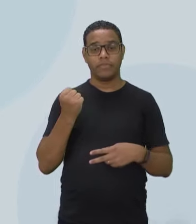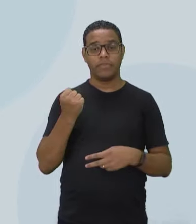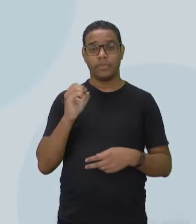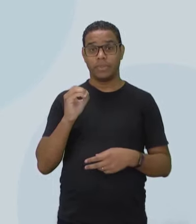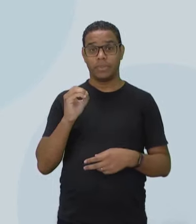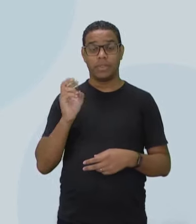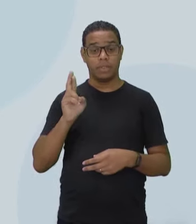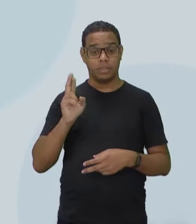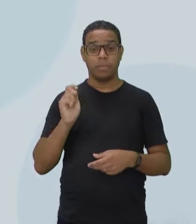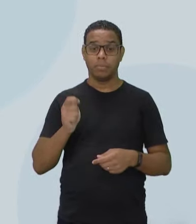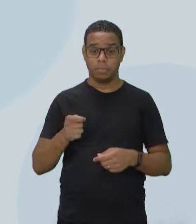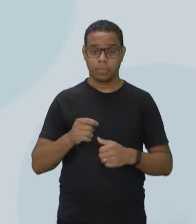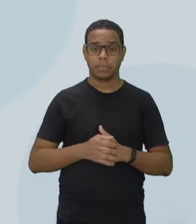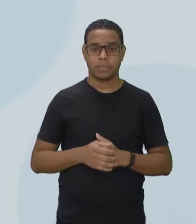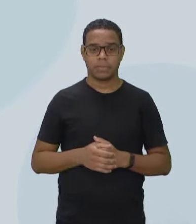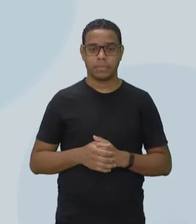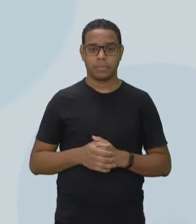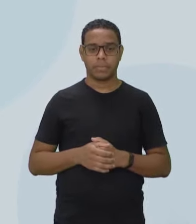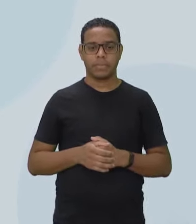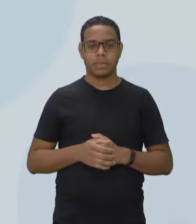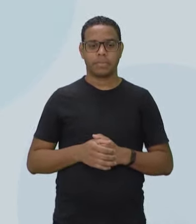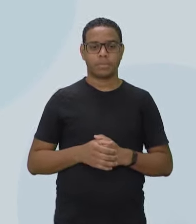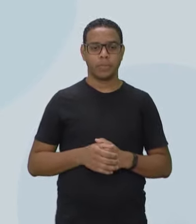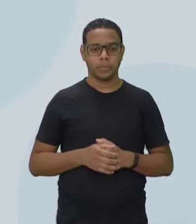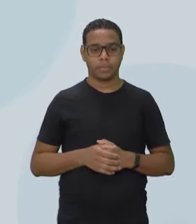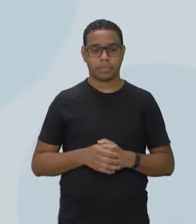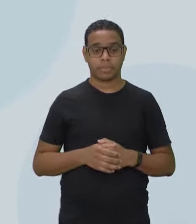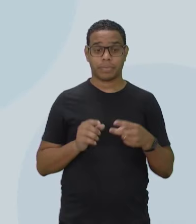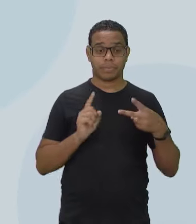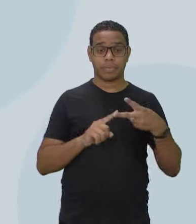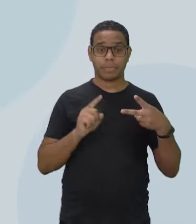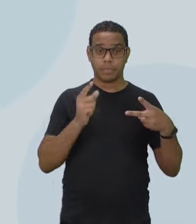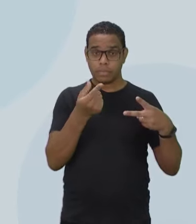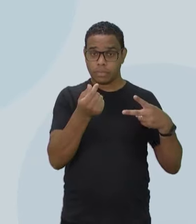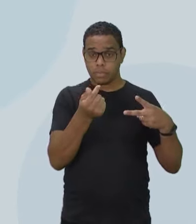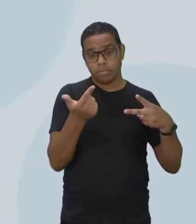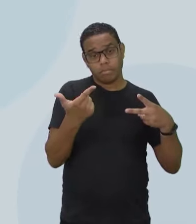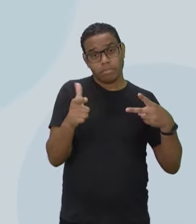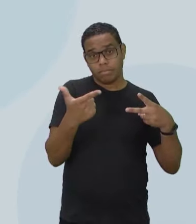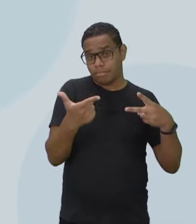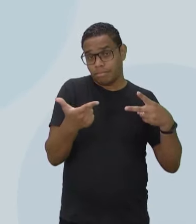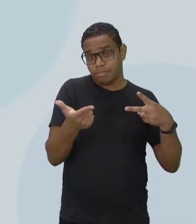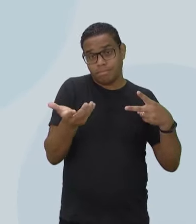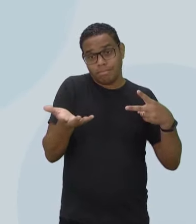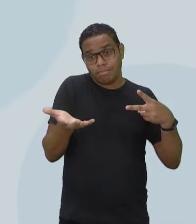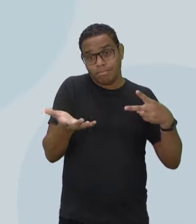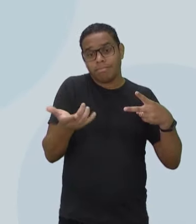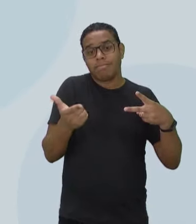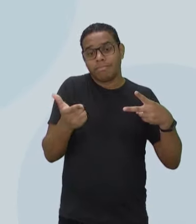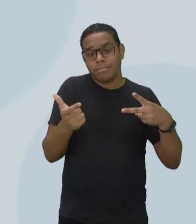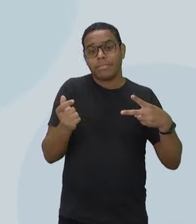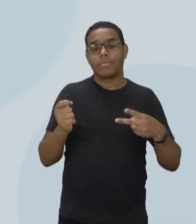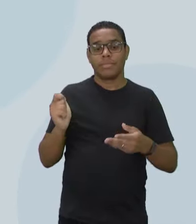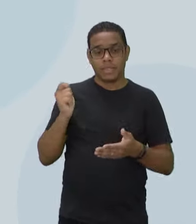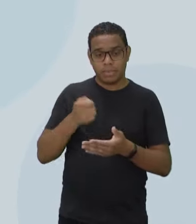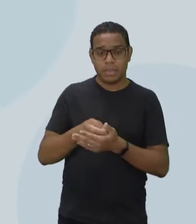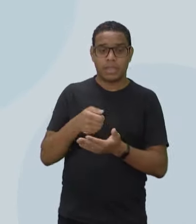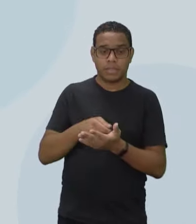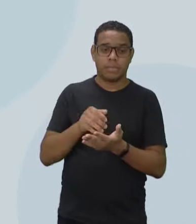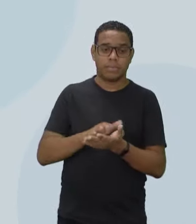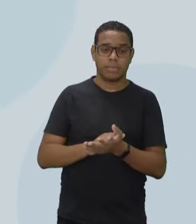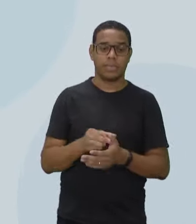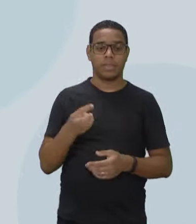R$80. Quem pagasse a conta aí em dia. E se não tivesse o dinheiro para pagar, teria que pagar uma multa